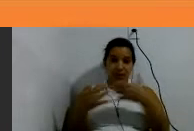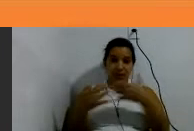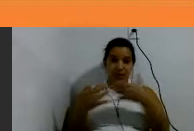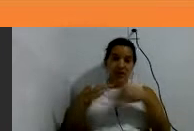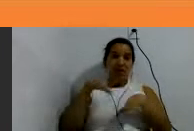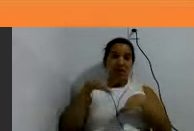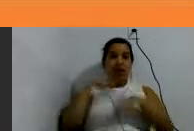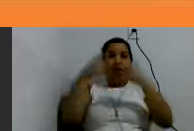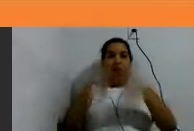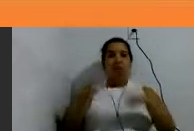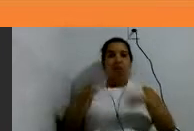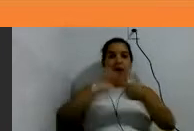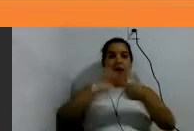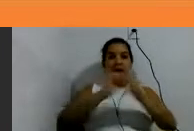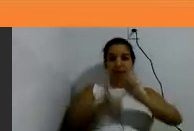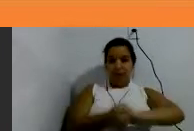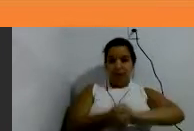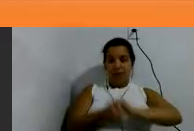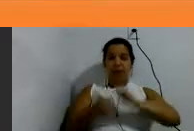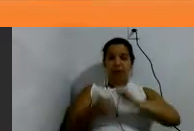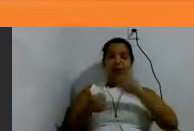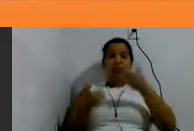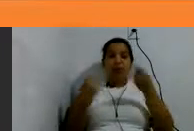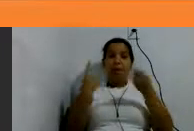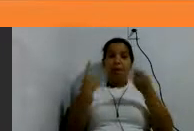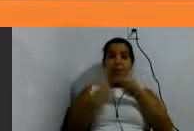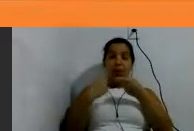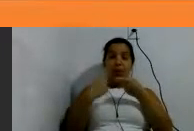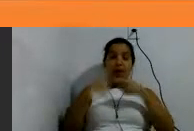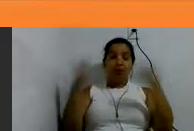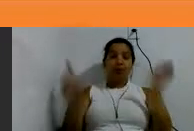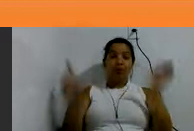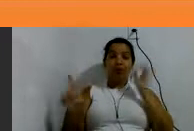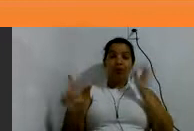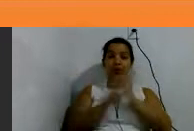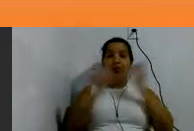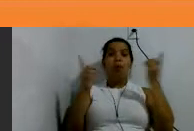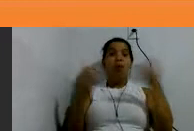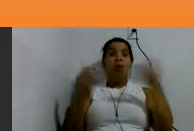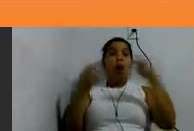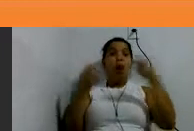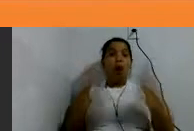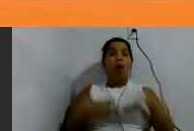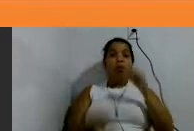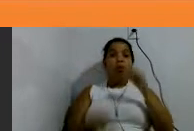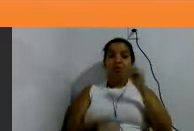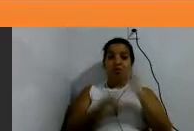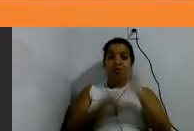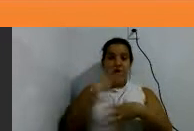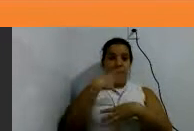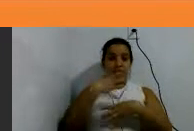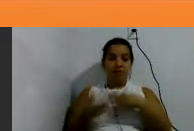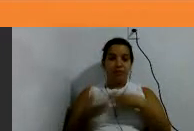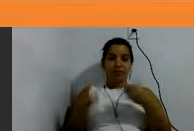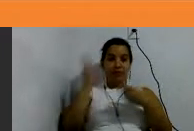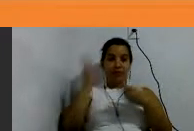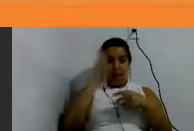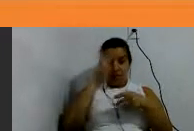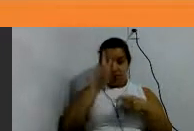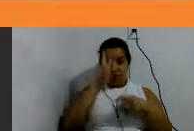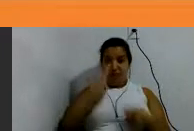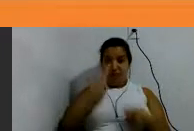O vetor, ele descobriu um lugar onde ele tem condição para se desenvolver. Então, lembrando, onde a gente tem vetor, se a gente